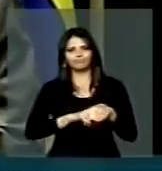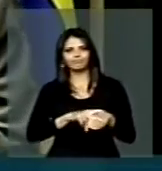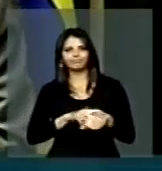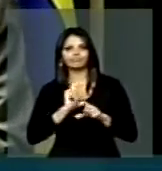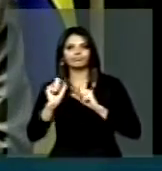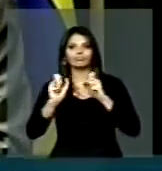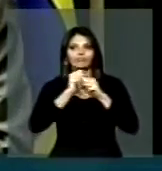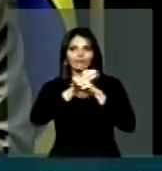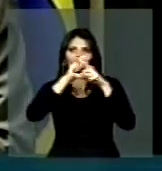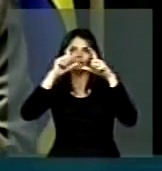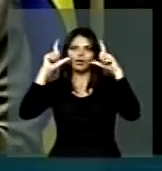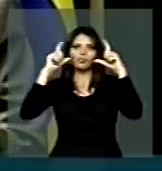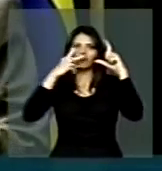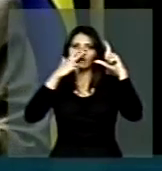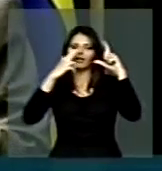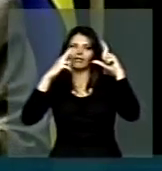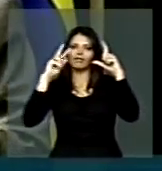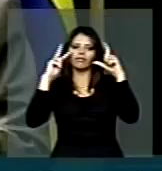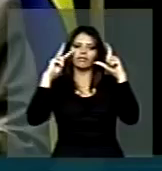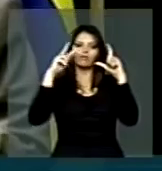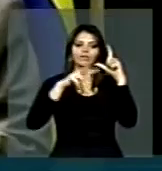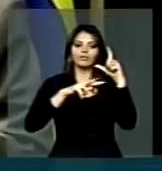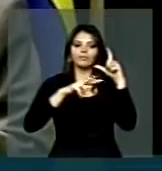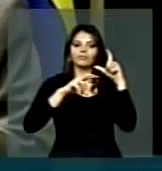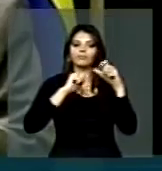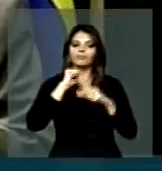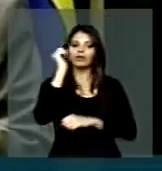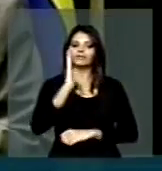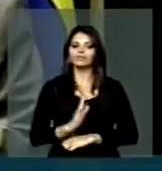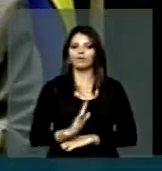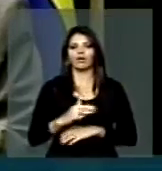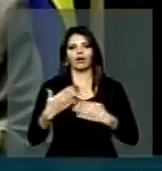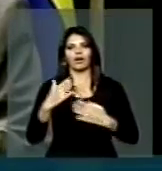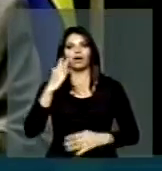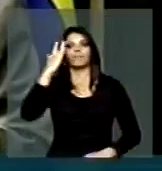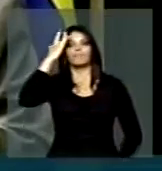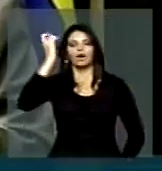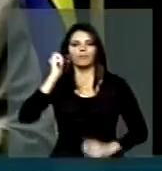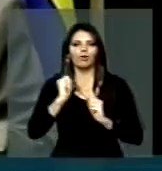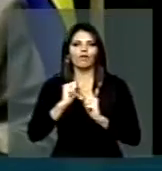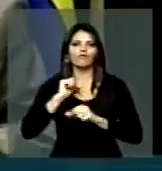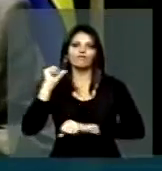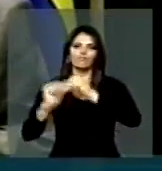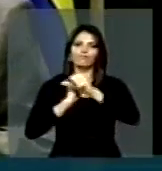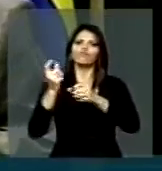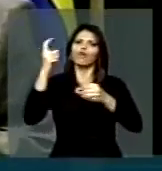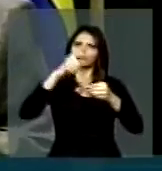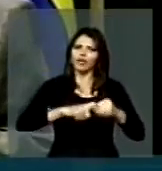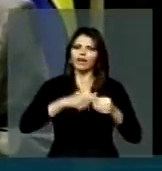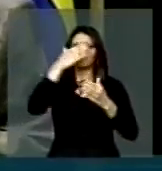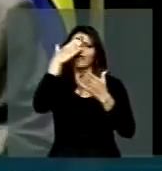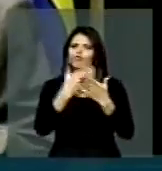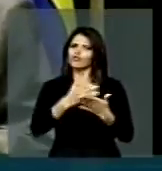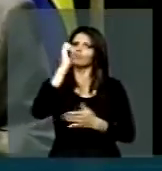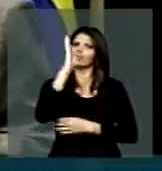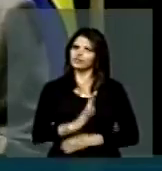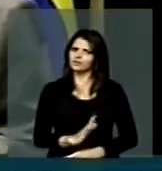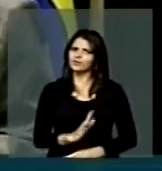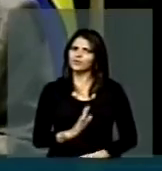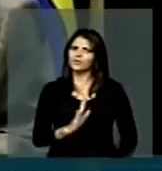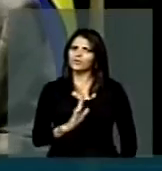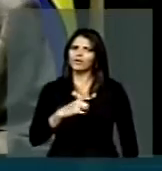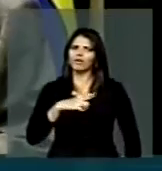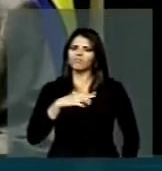que os olhos estavam voltados para o Brasil. Não quer dizer que amanhã não possamos recuperar. Eu sou muito confiante no Brasil, não